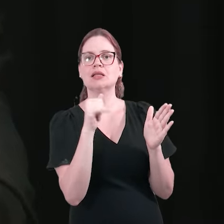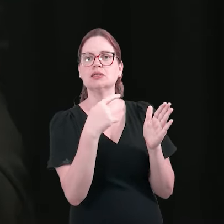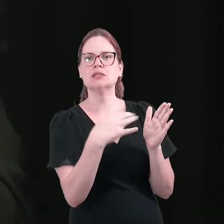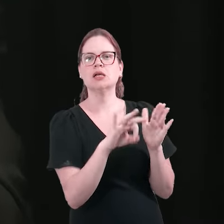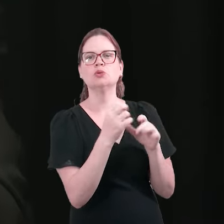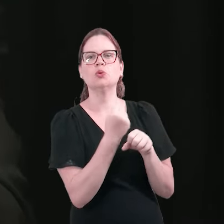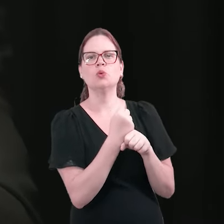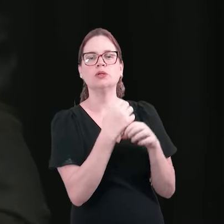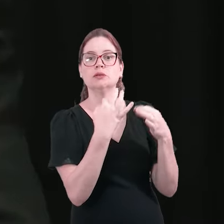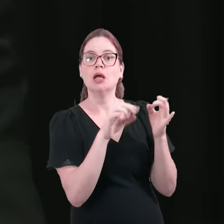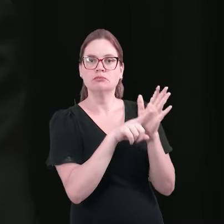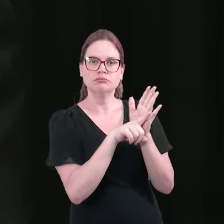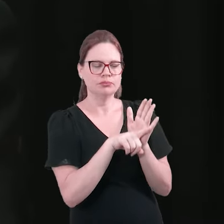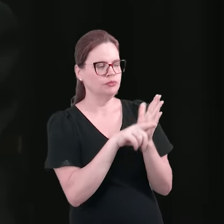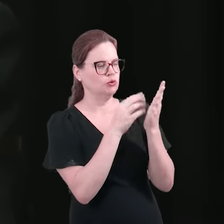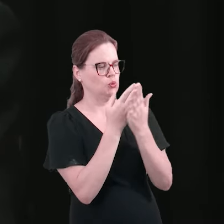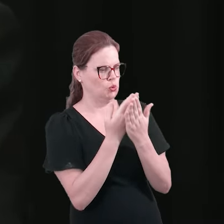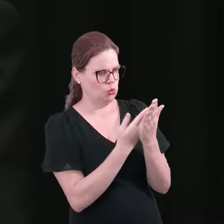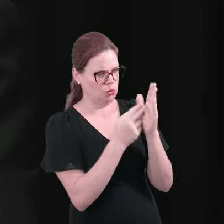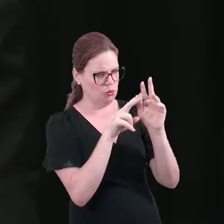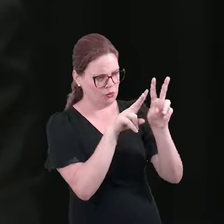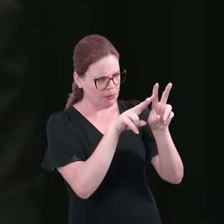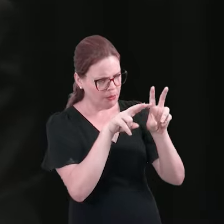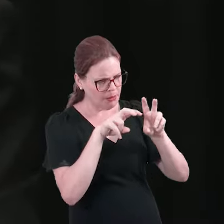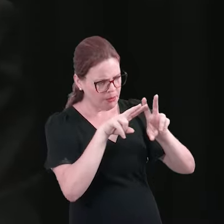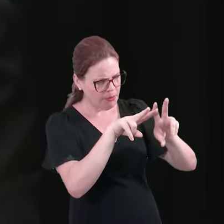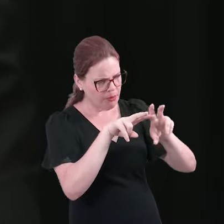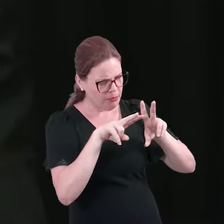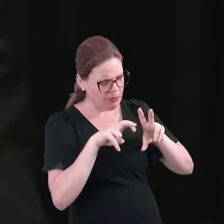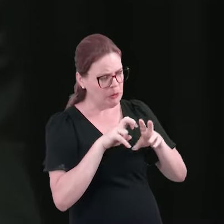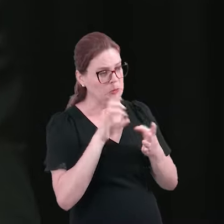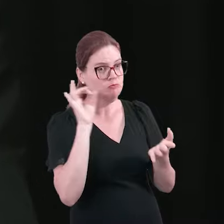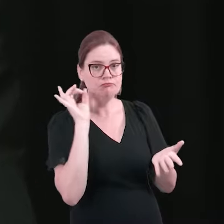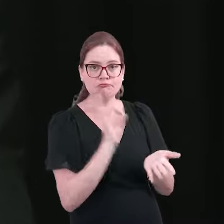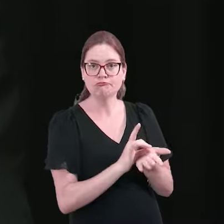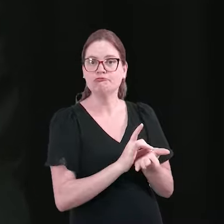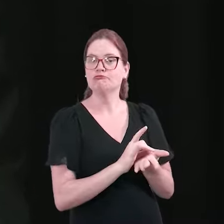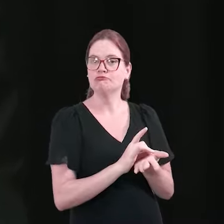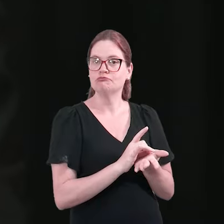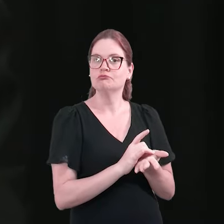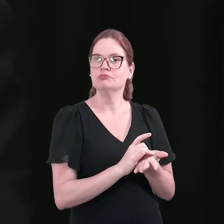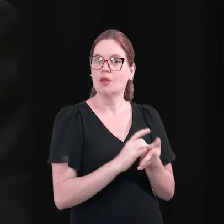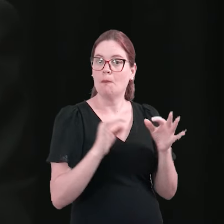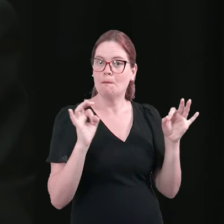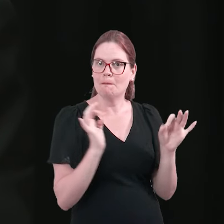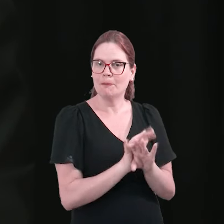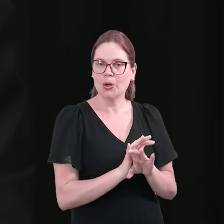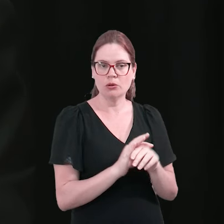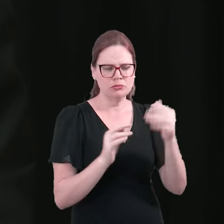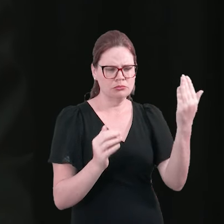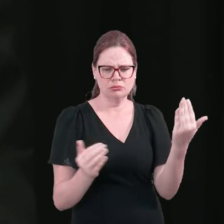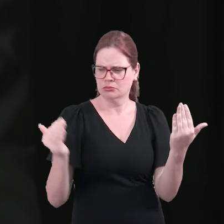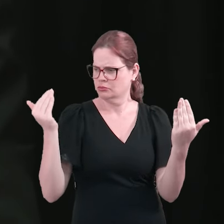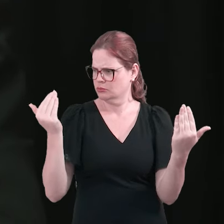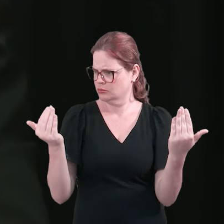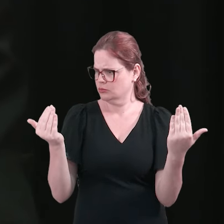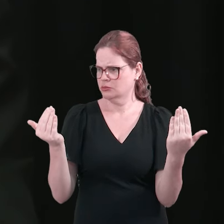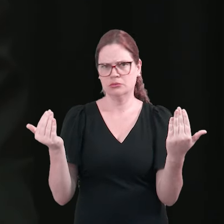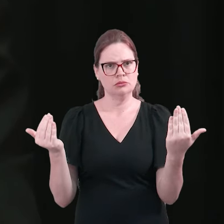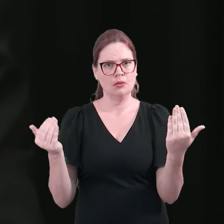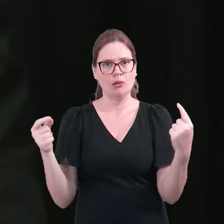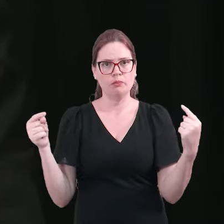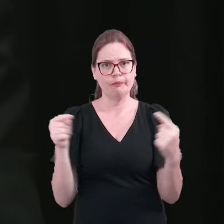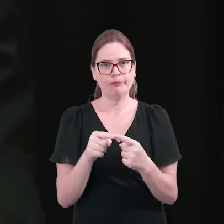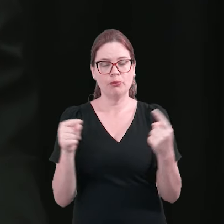mostrando que aquilo ali é verídico, né, que é real. E aí foi uma coisa na